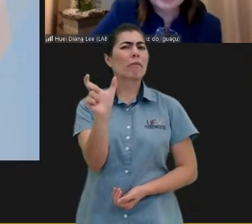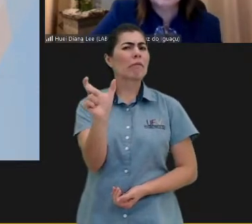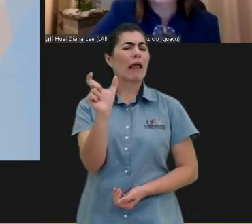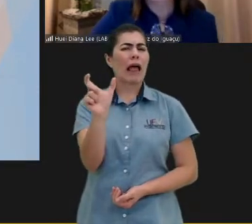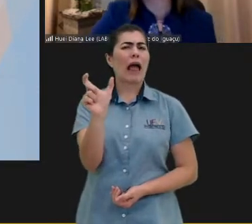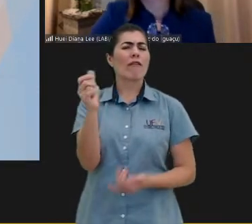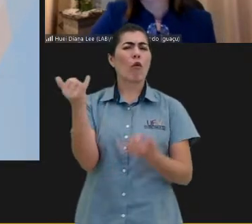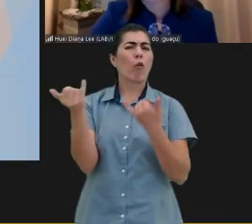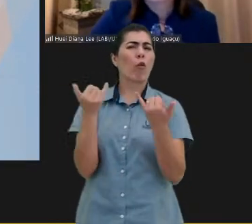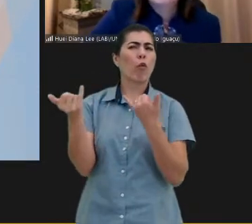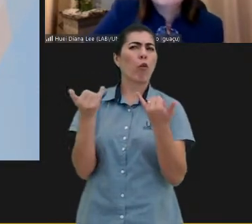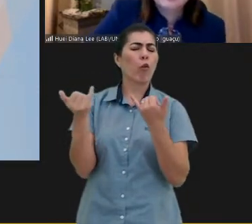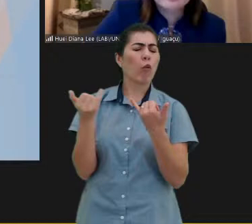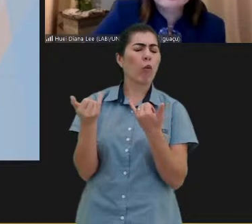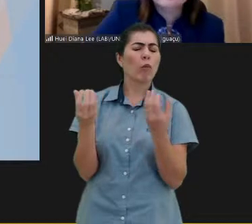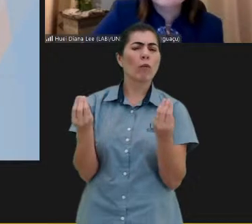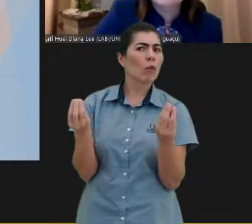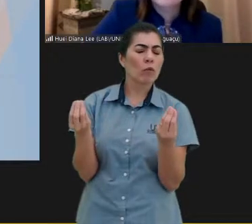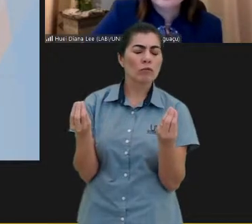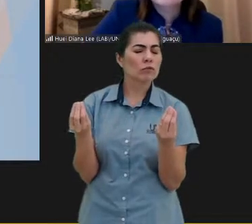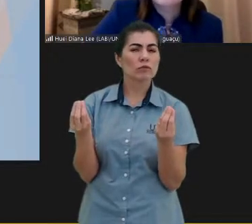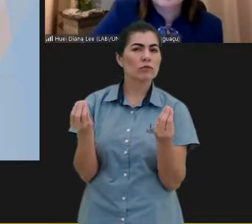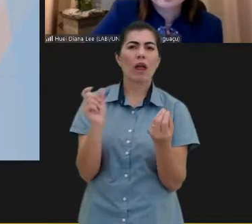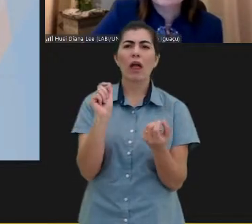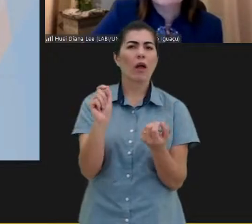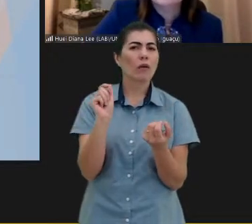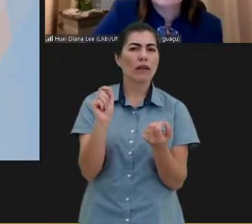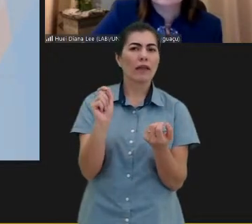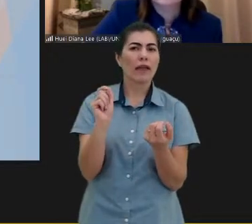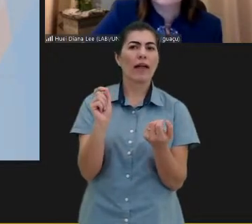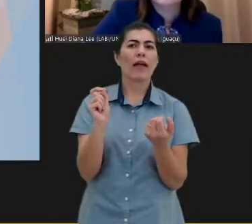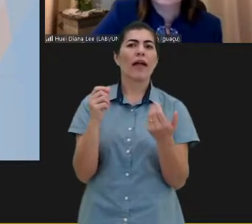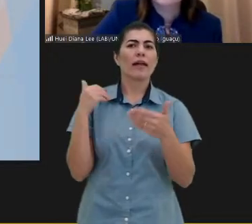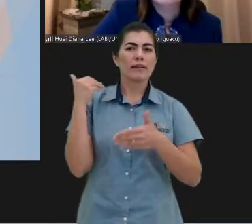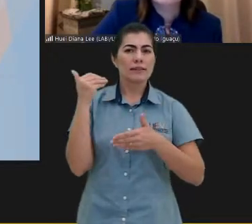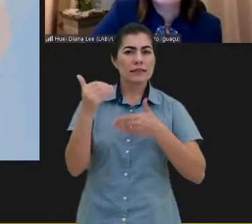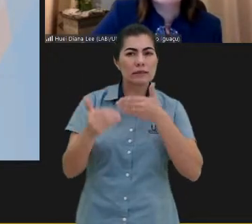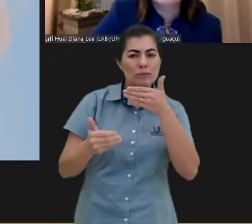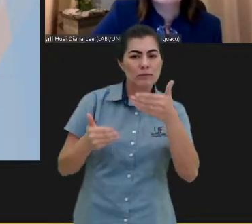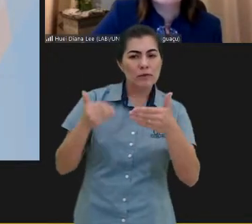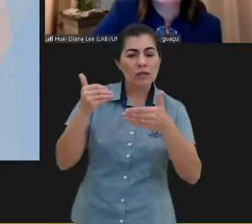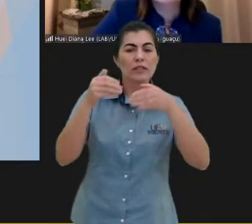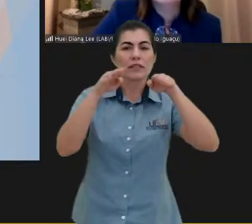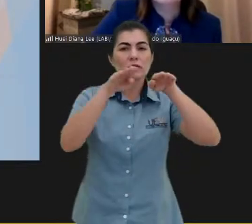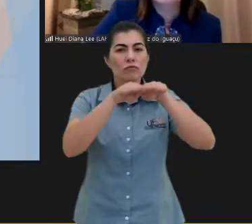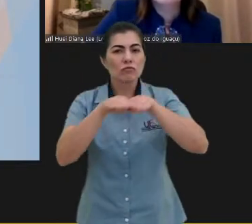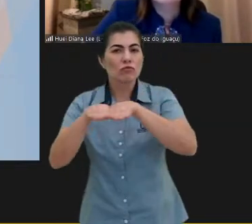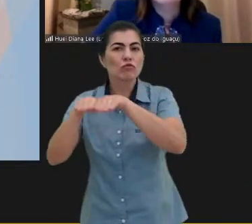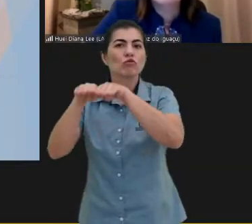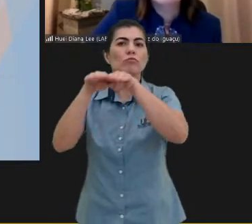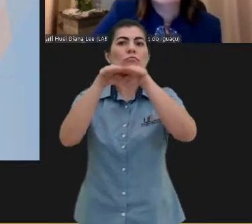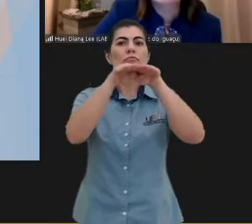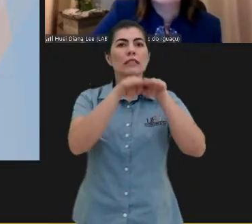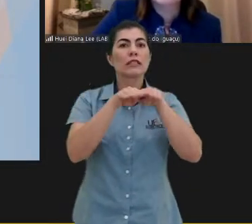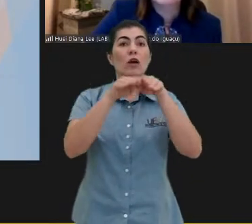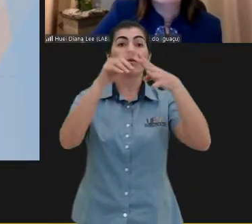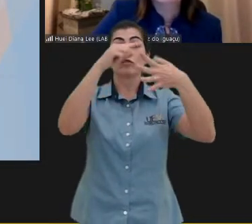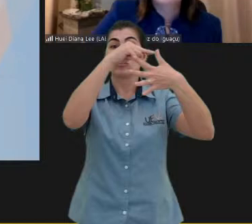muito hoje em dia. Big Data é esse processo de extração de padrões e ele é baseado nesses